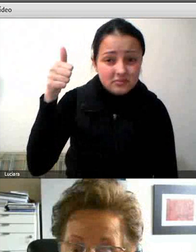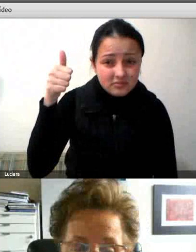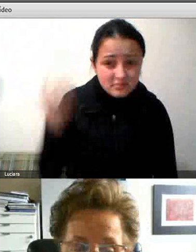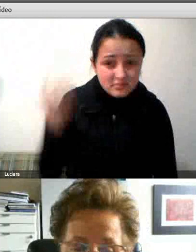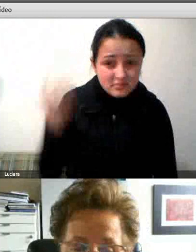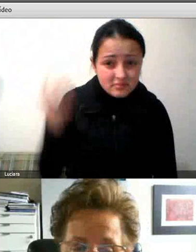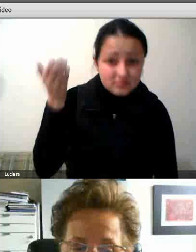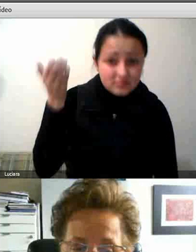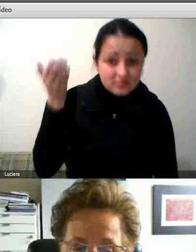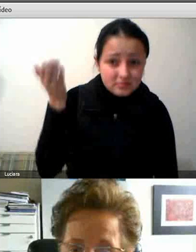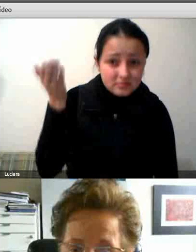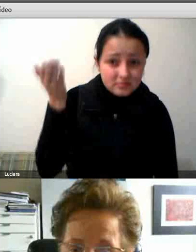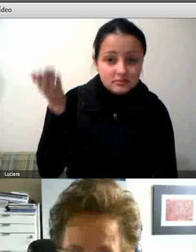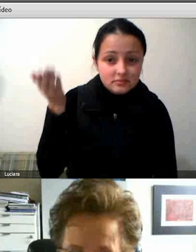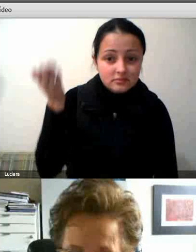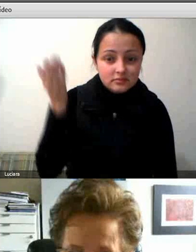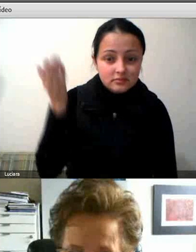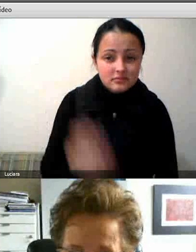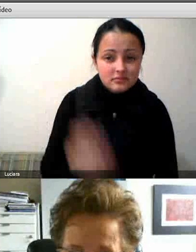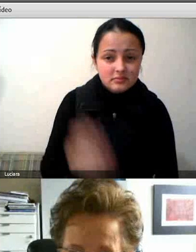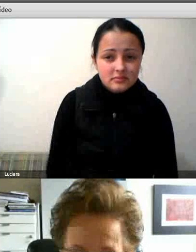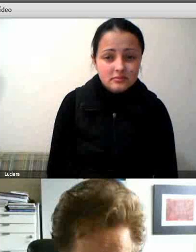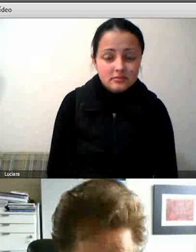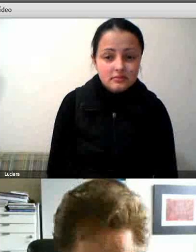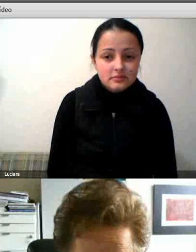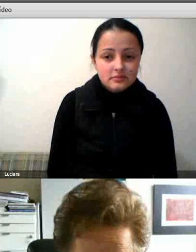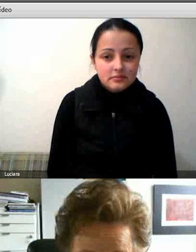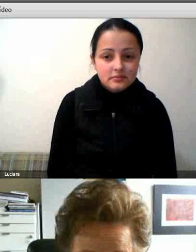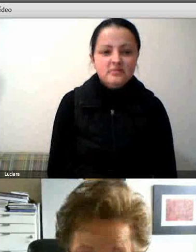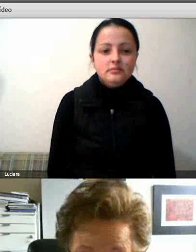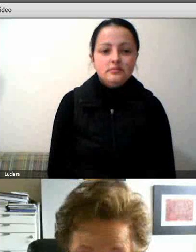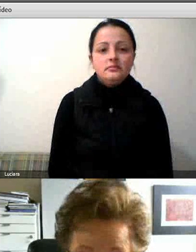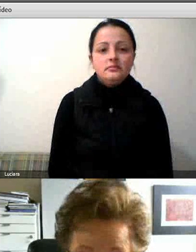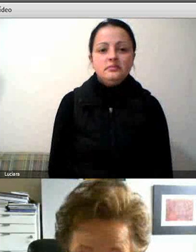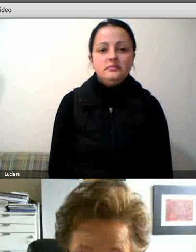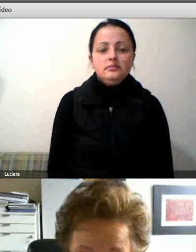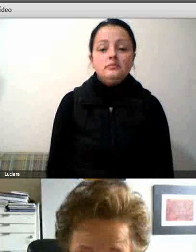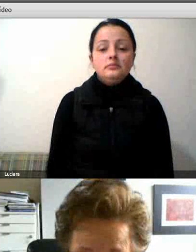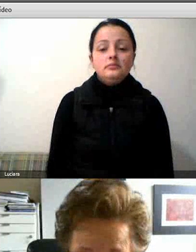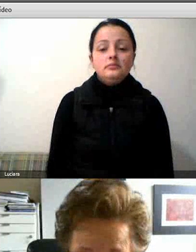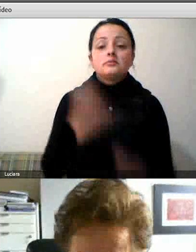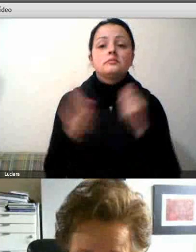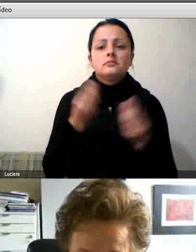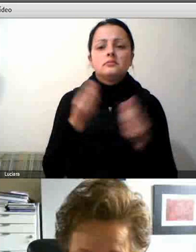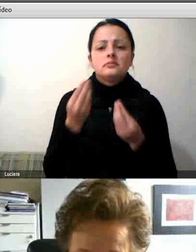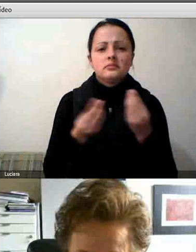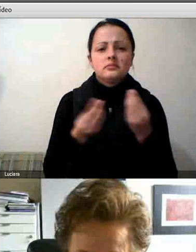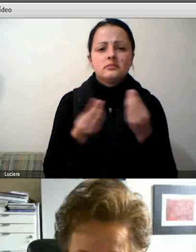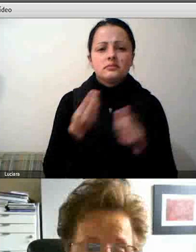Bom, não escuta? Fala mais alto? Agora dá?